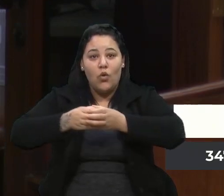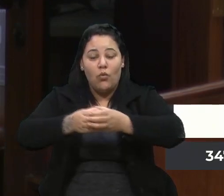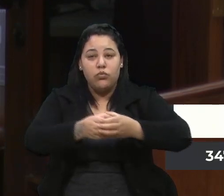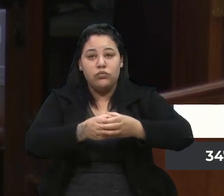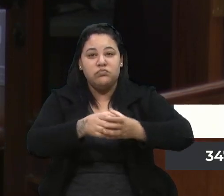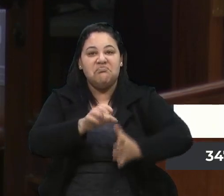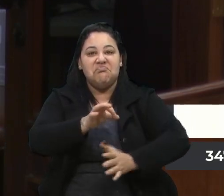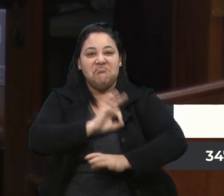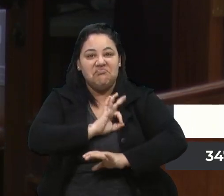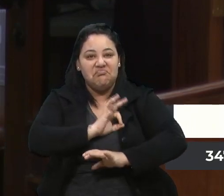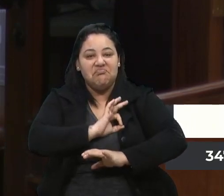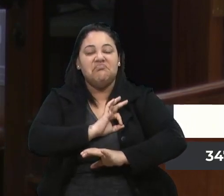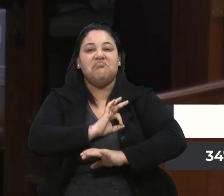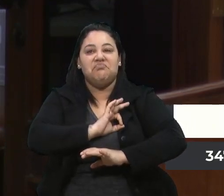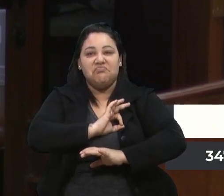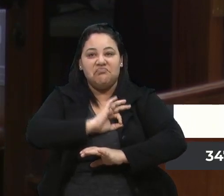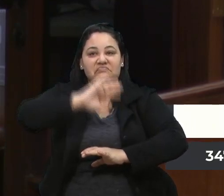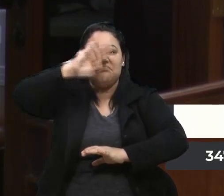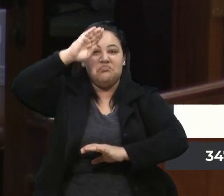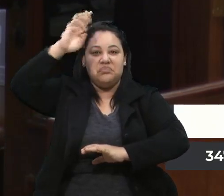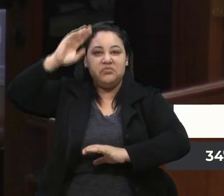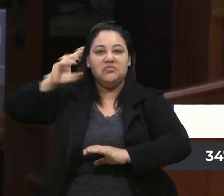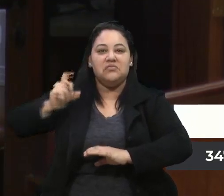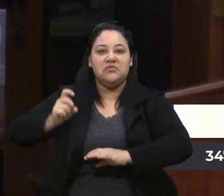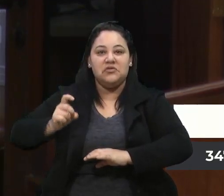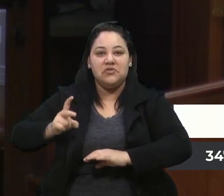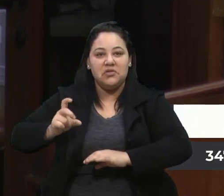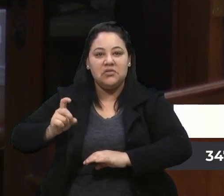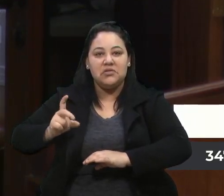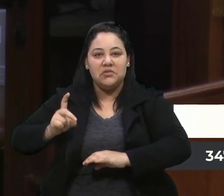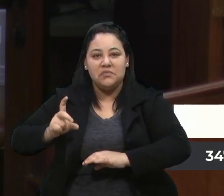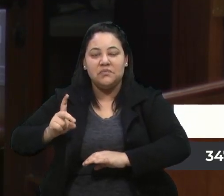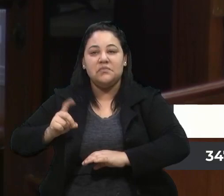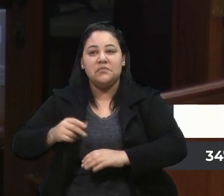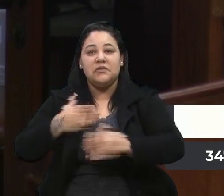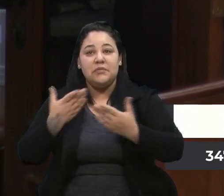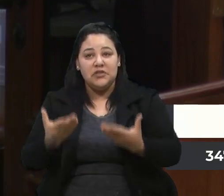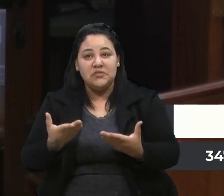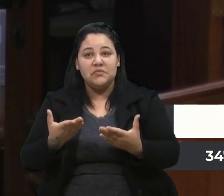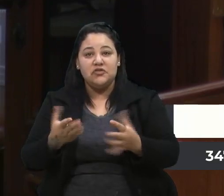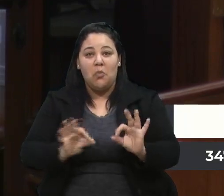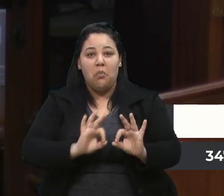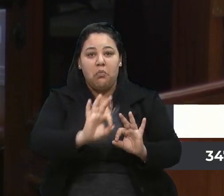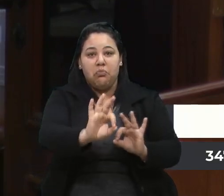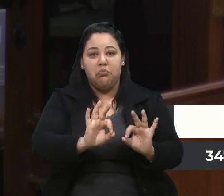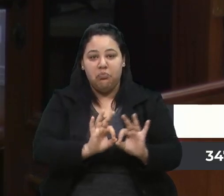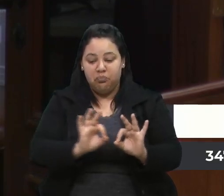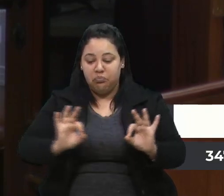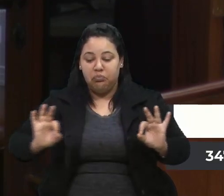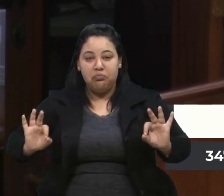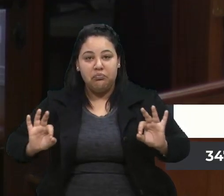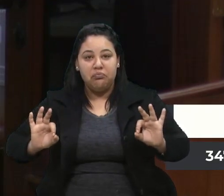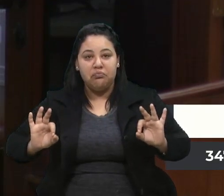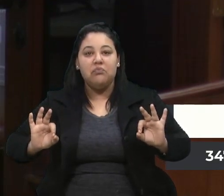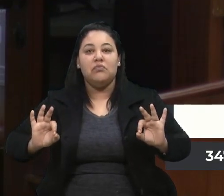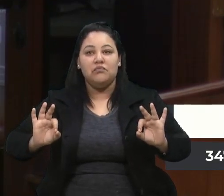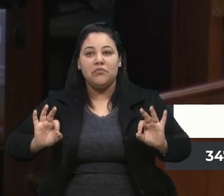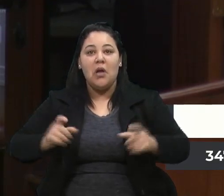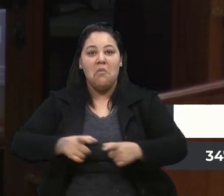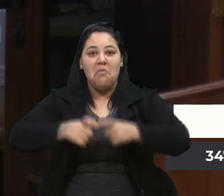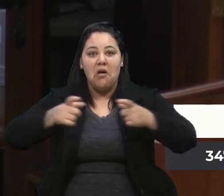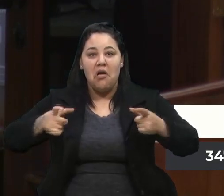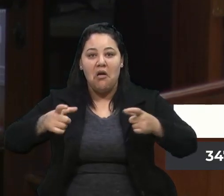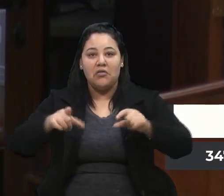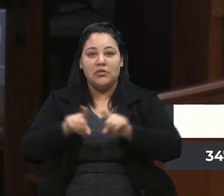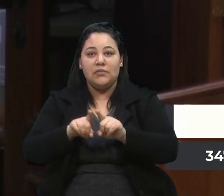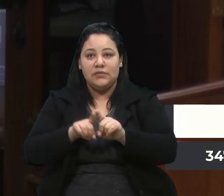12. Pelo menos em extensão de área territorial, principalmente da responsabilidade territorial, o 12 é o maior.